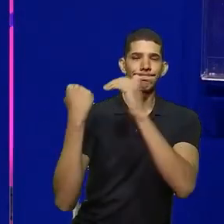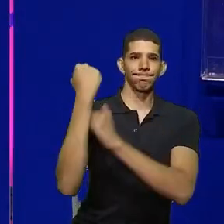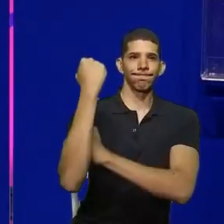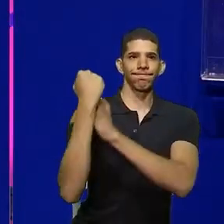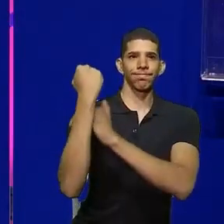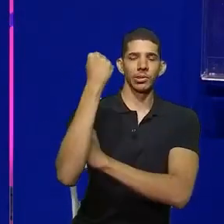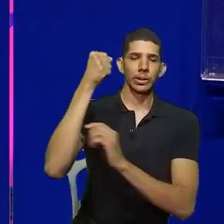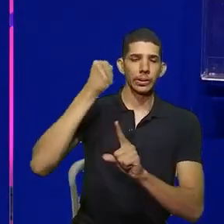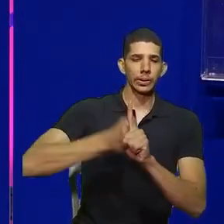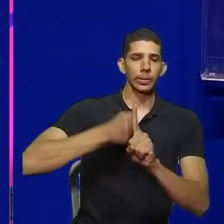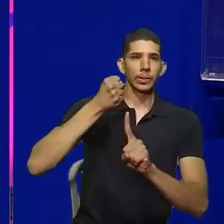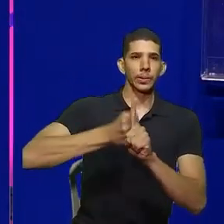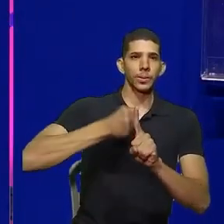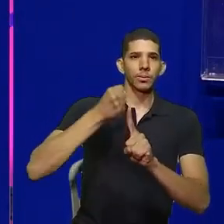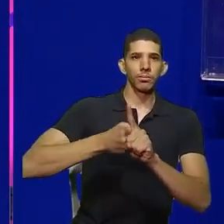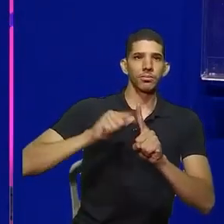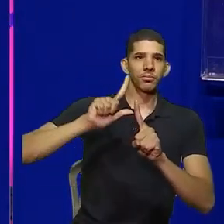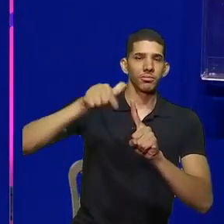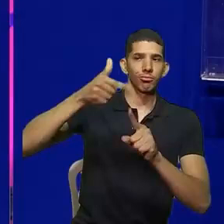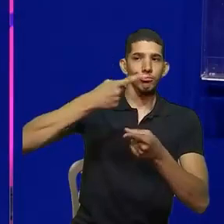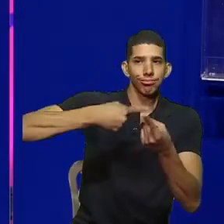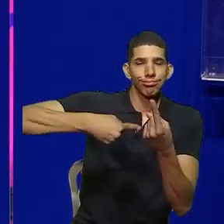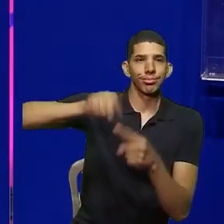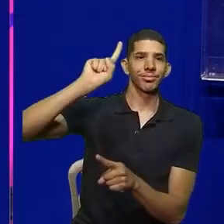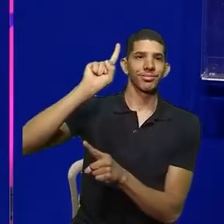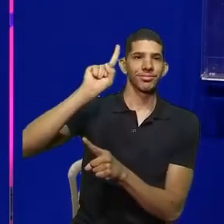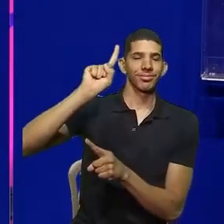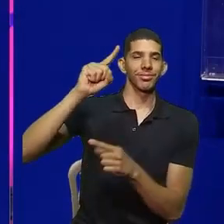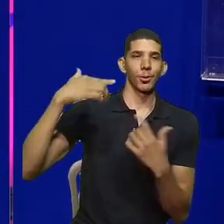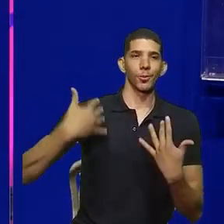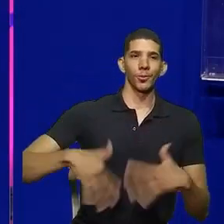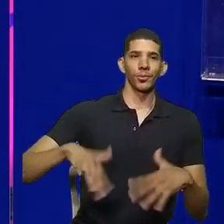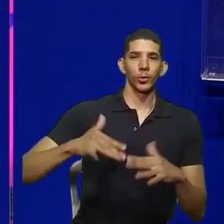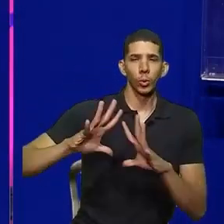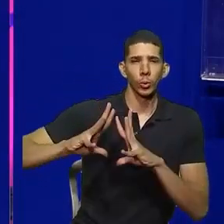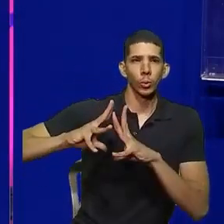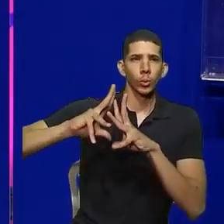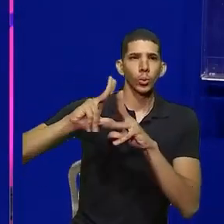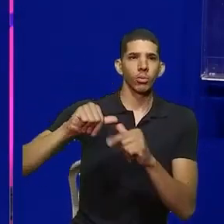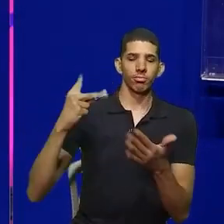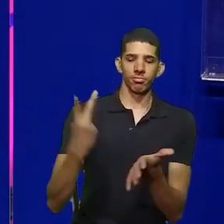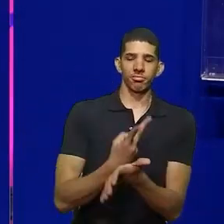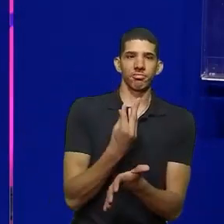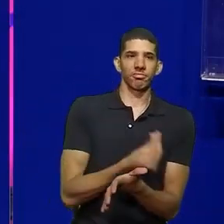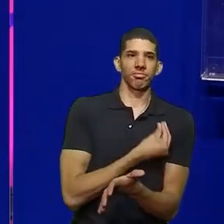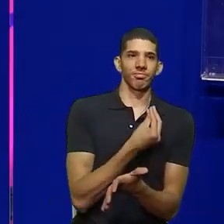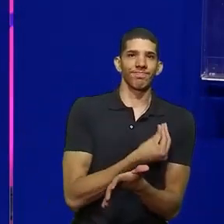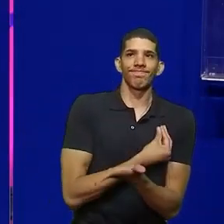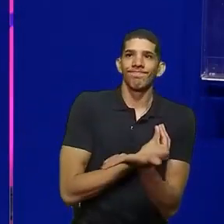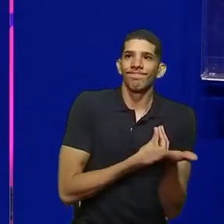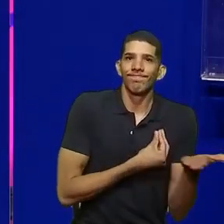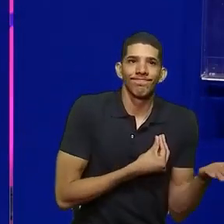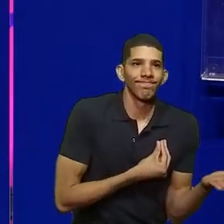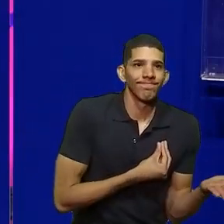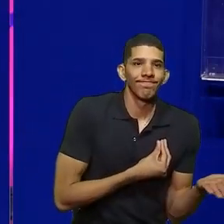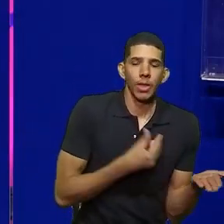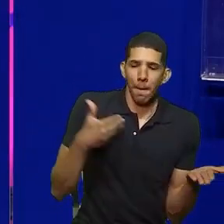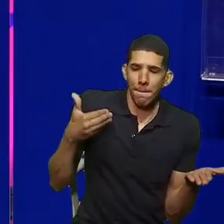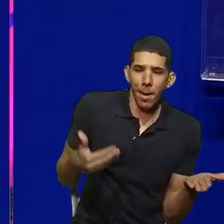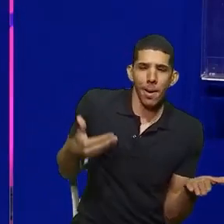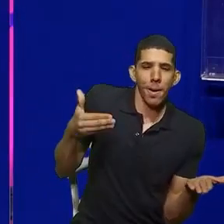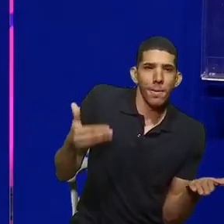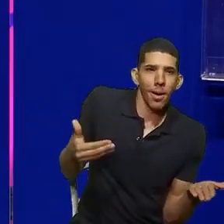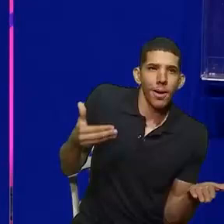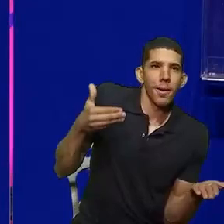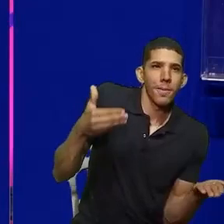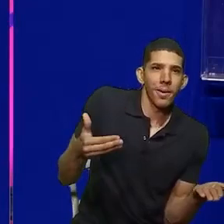conseguiu superar tudo isso. Então, é isso aí. Eu tinha que passar, passei, igual eu